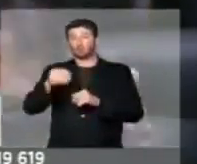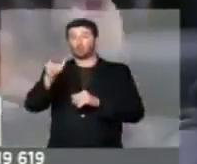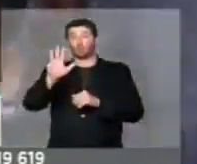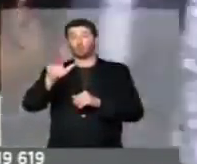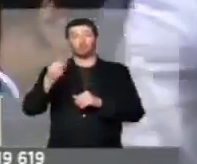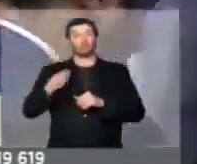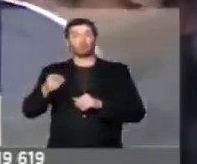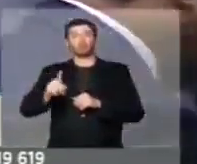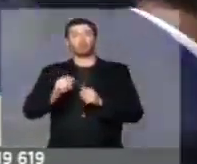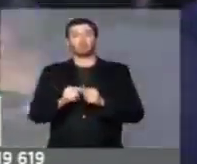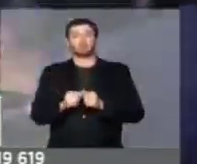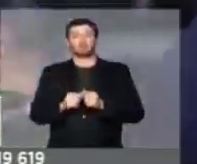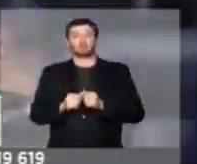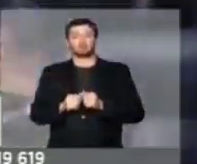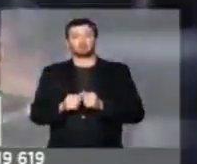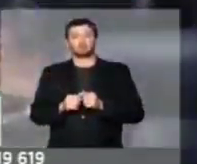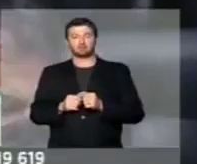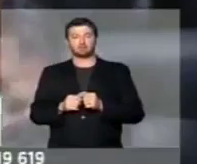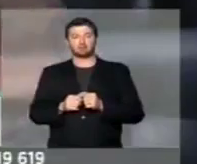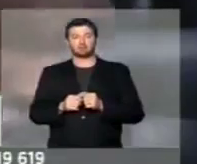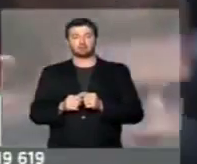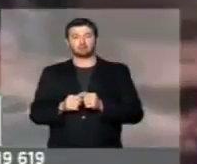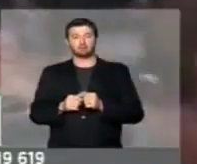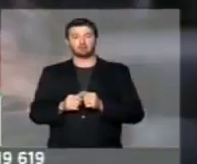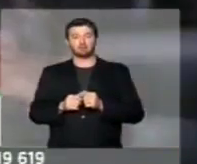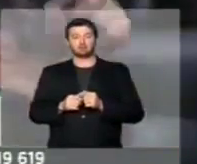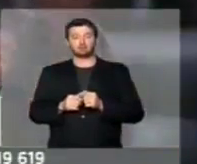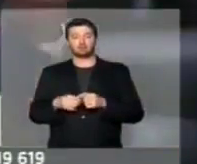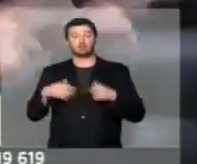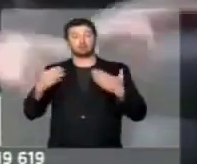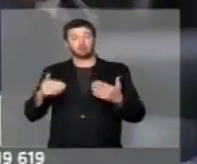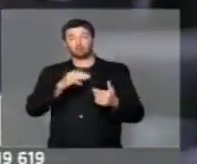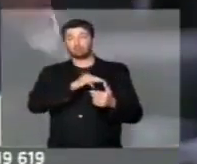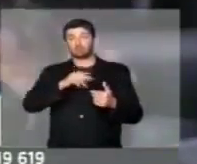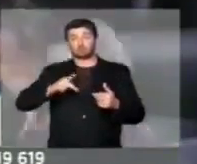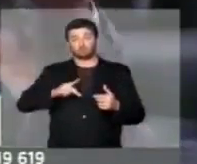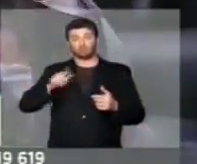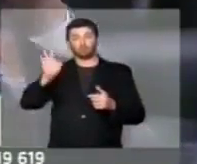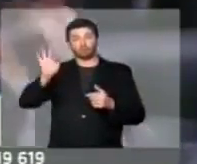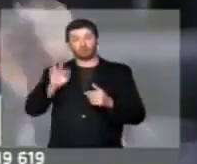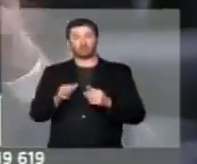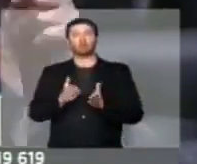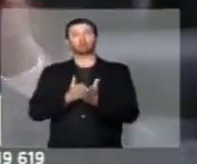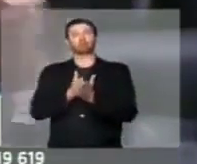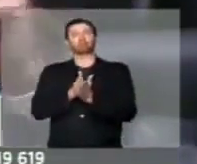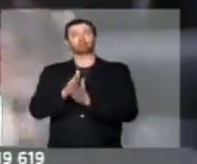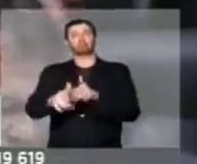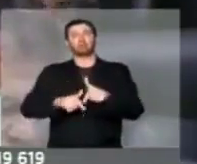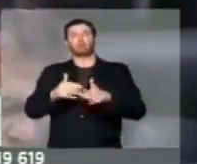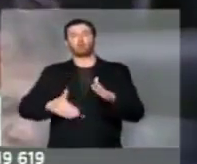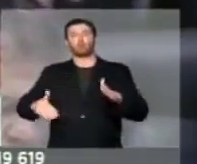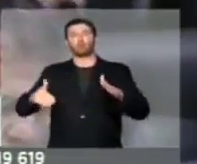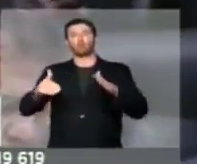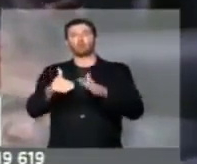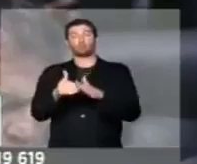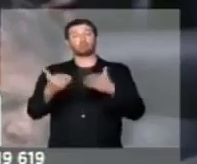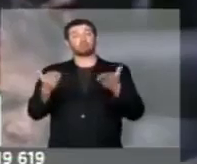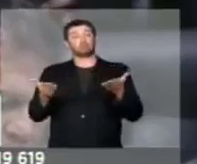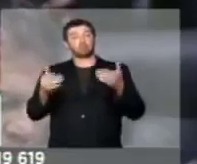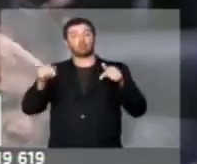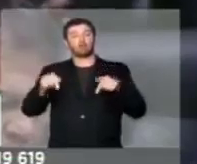do ex-presidente Lula no Petrolão. Então o Ministério Público da União cumpre com o seu papel.